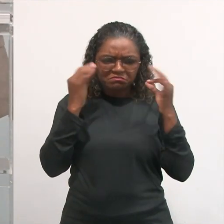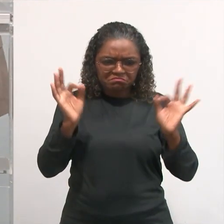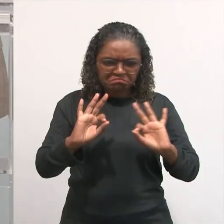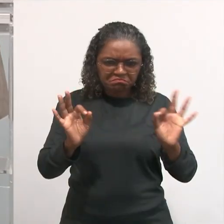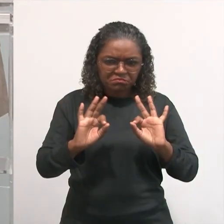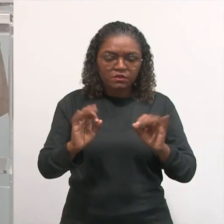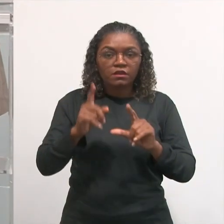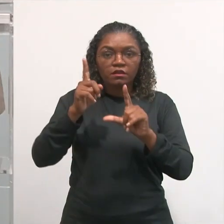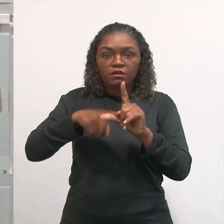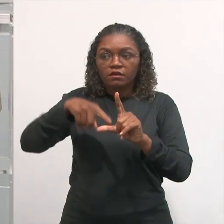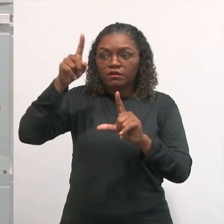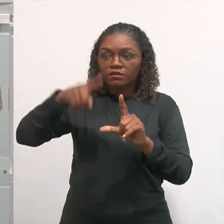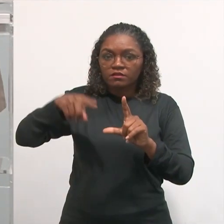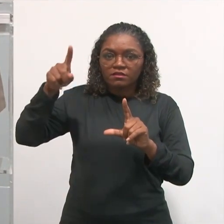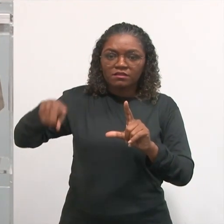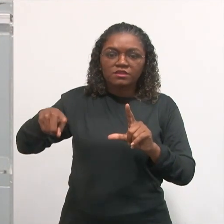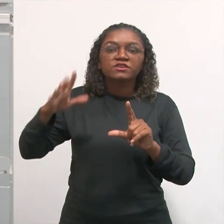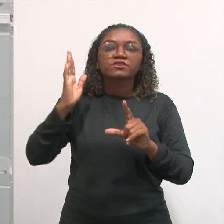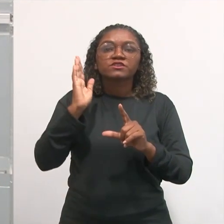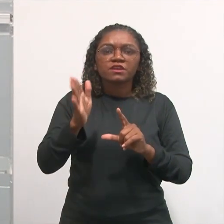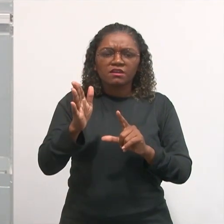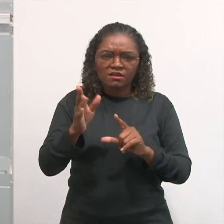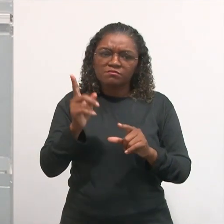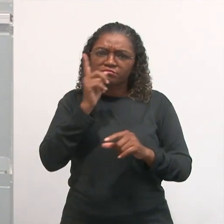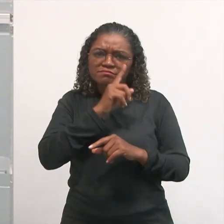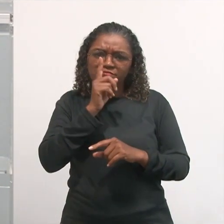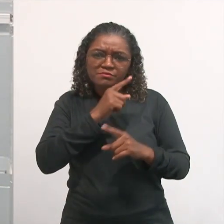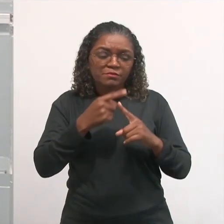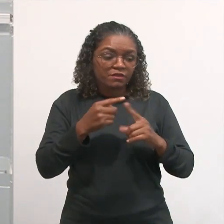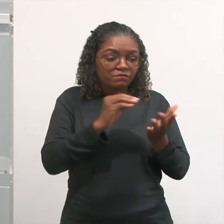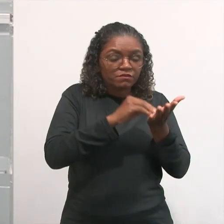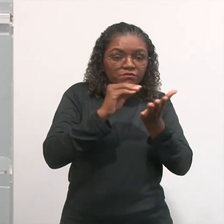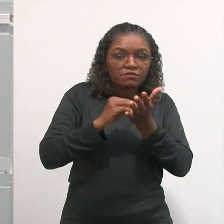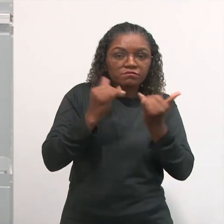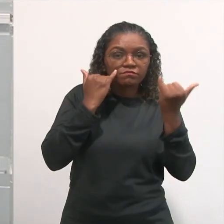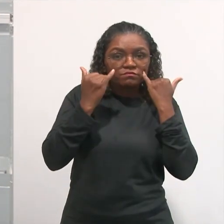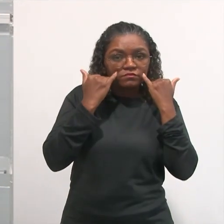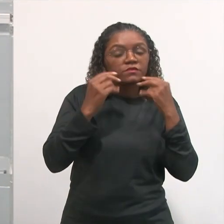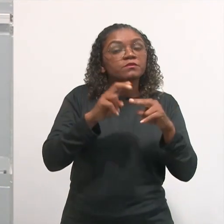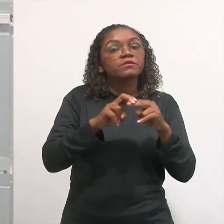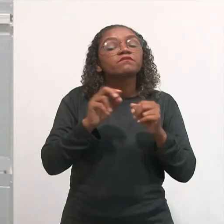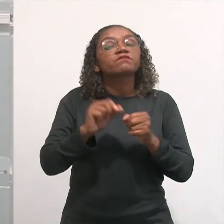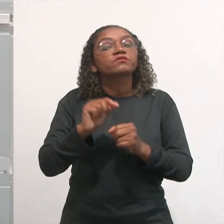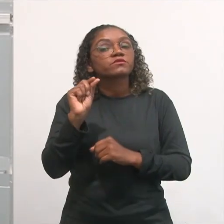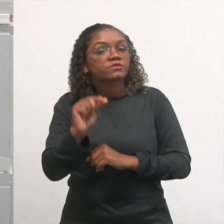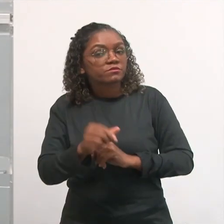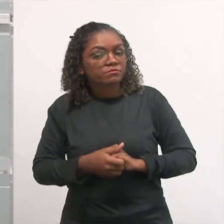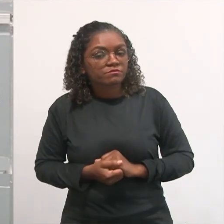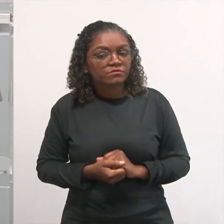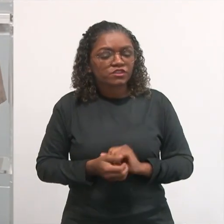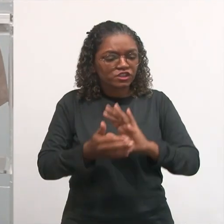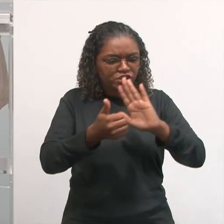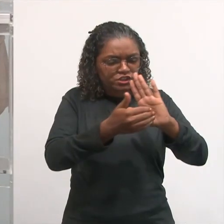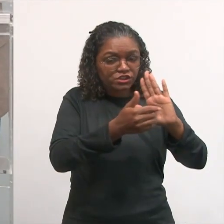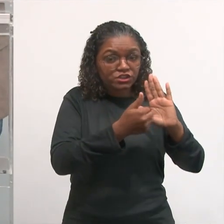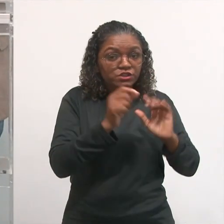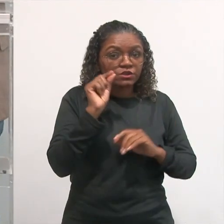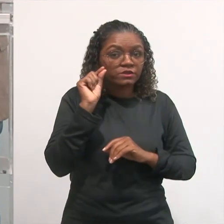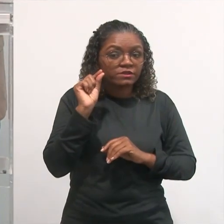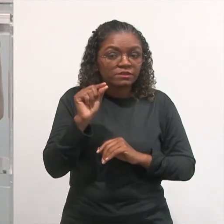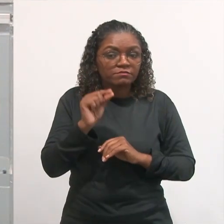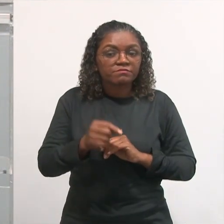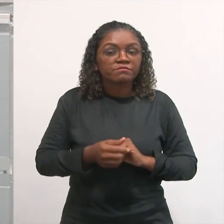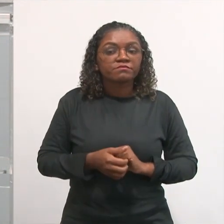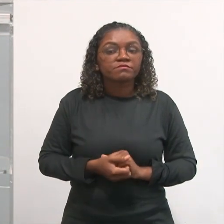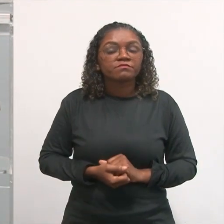gerar um gráfico, o gráfico vai estar distorcido porque algumas informações não estão ali. Então o que a gente faz? Elimina essa